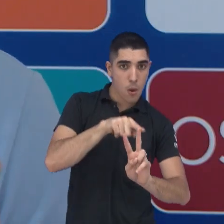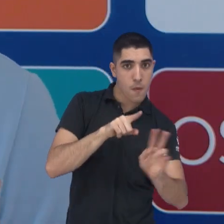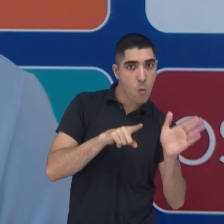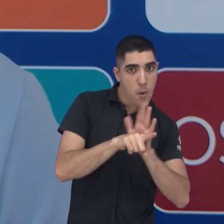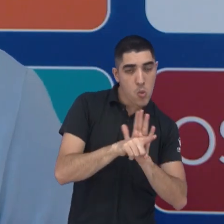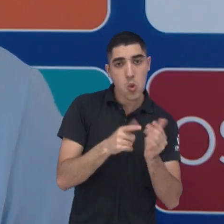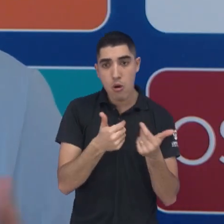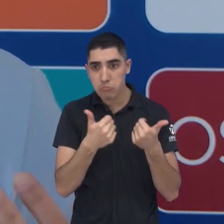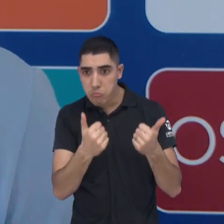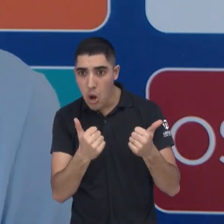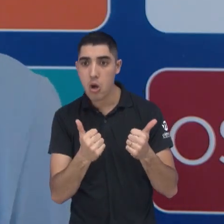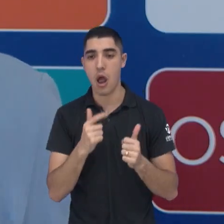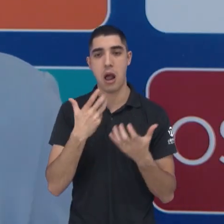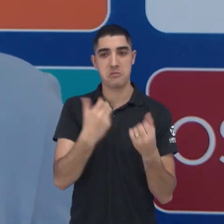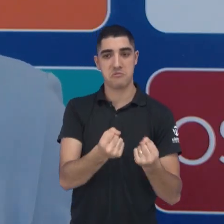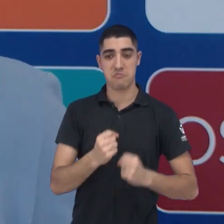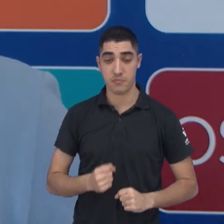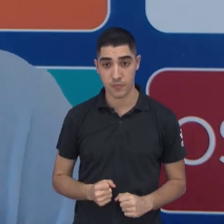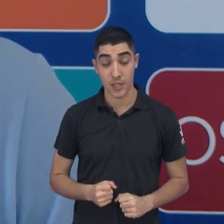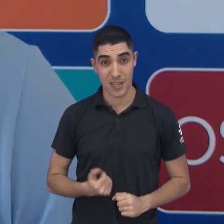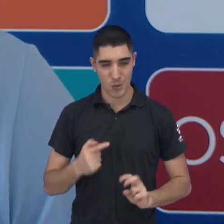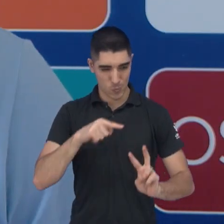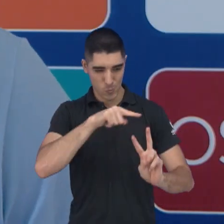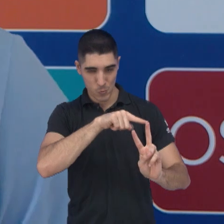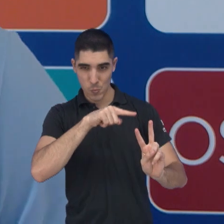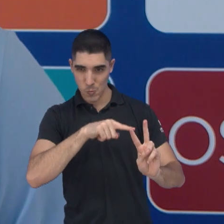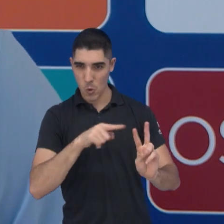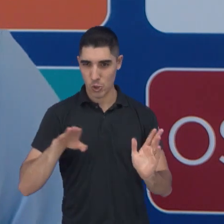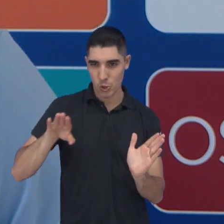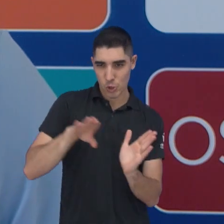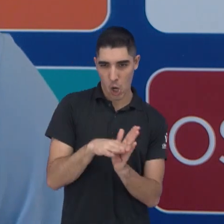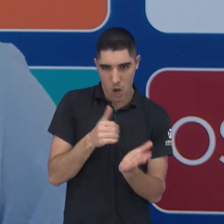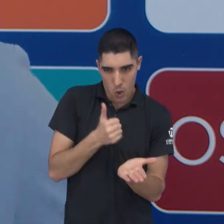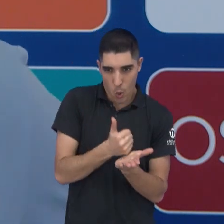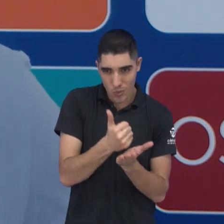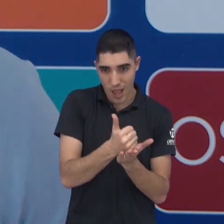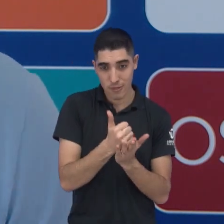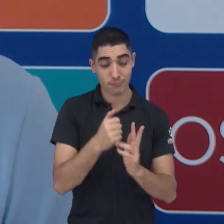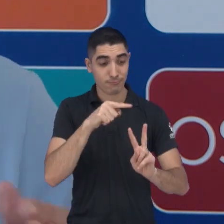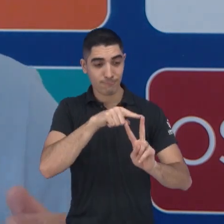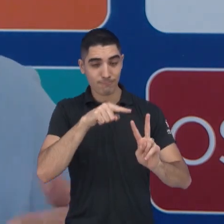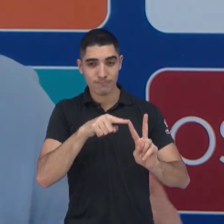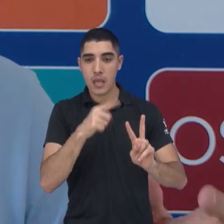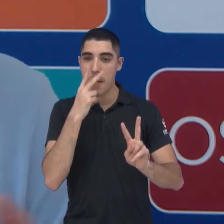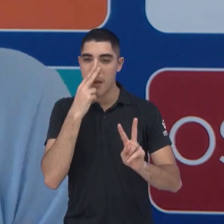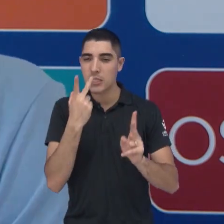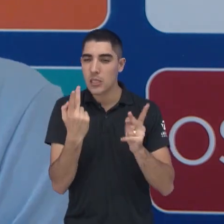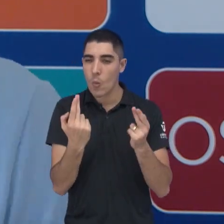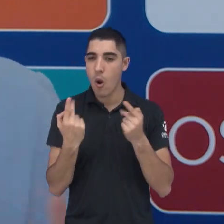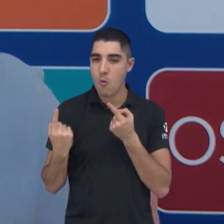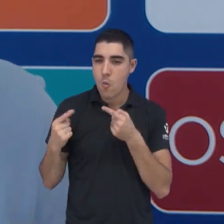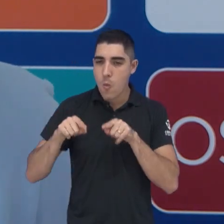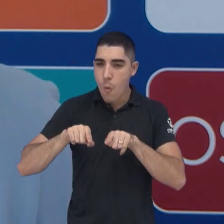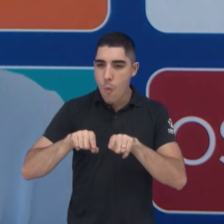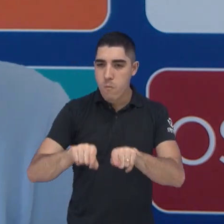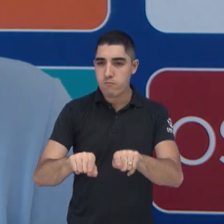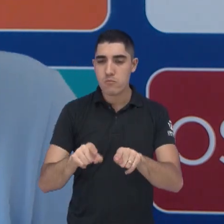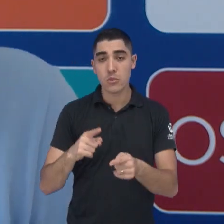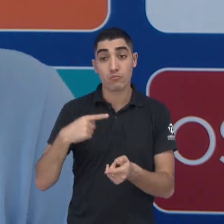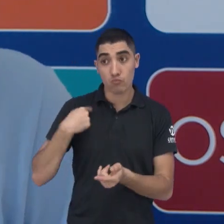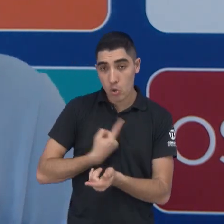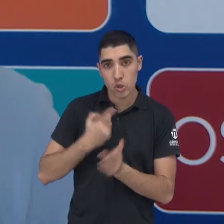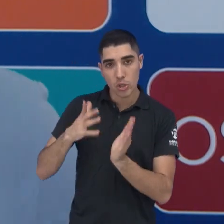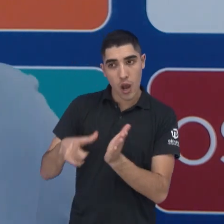essa junção, né, desses dois profissionais, eu acredito que foi meio em paralelo, né, as nossas